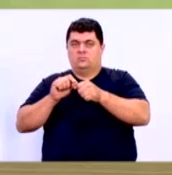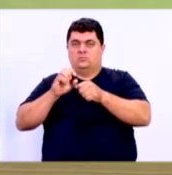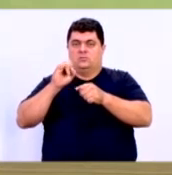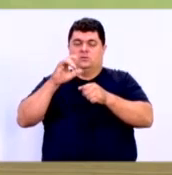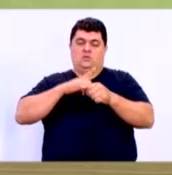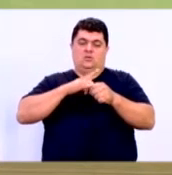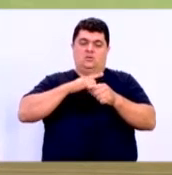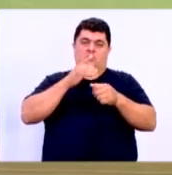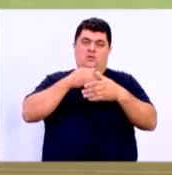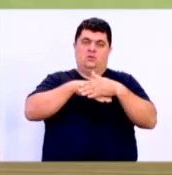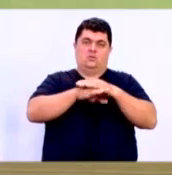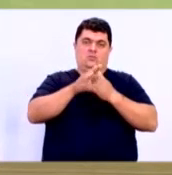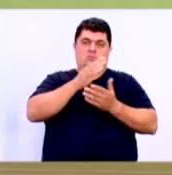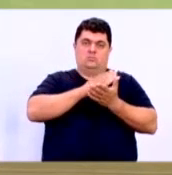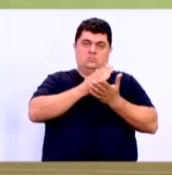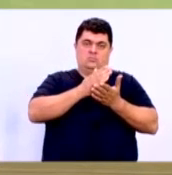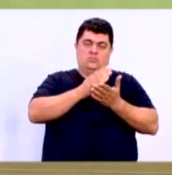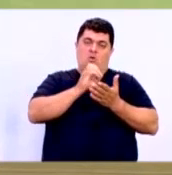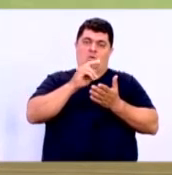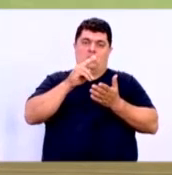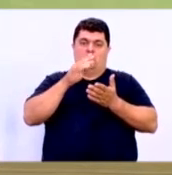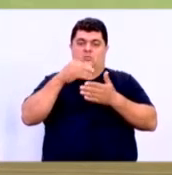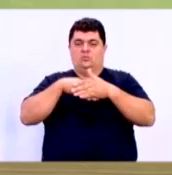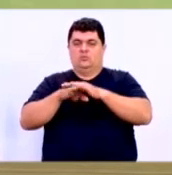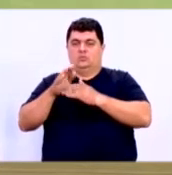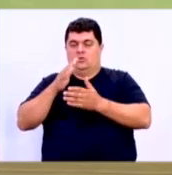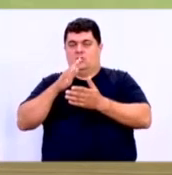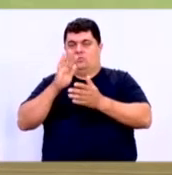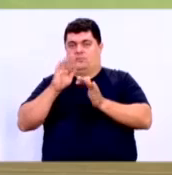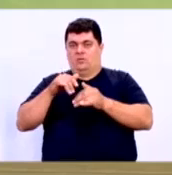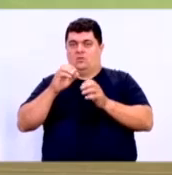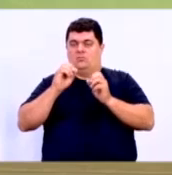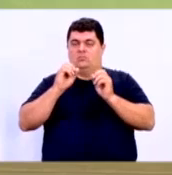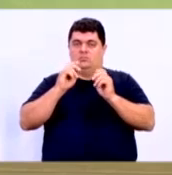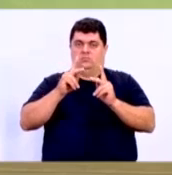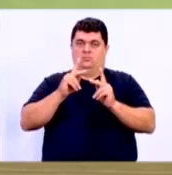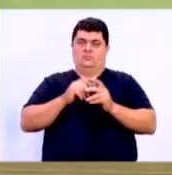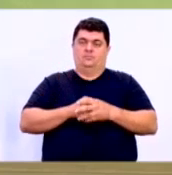estoque inicial ou no estoque final, investimento. Tudo bem?